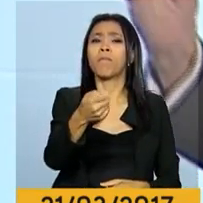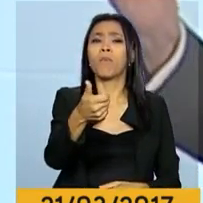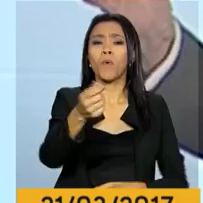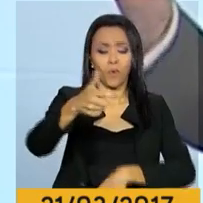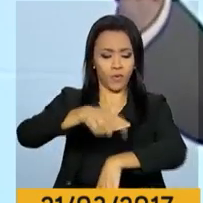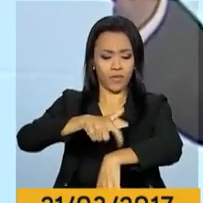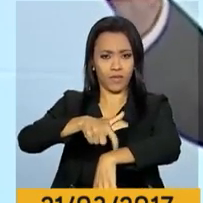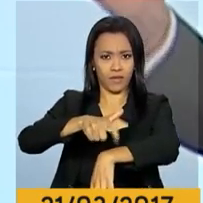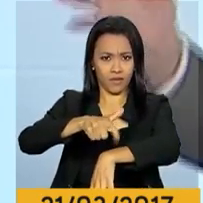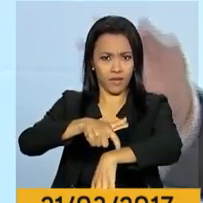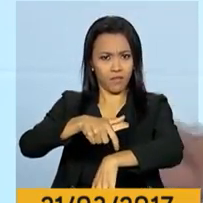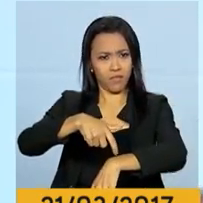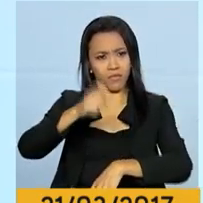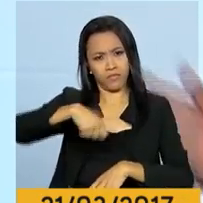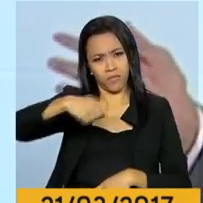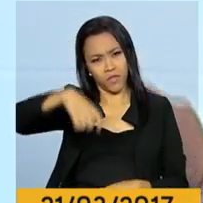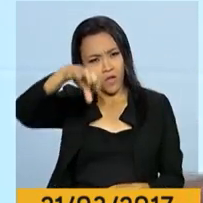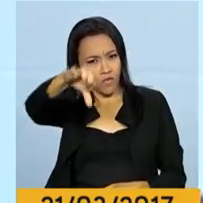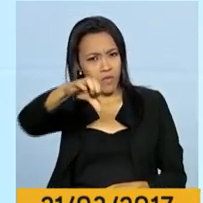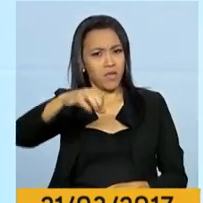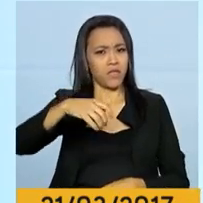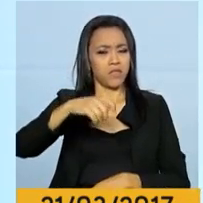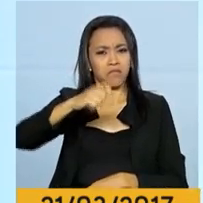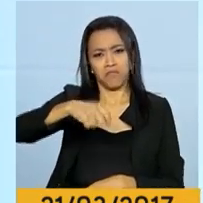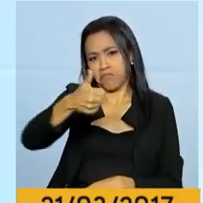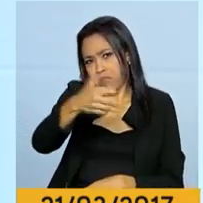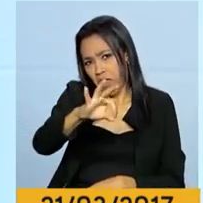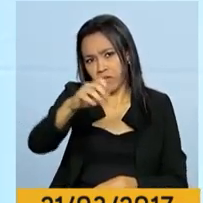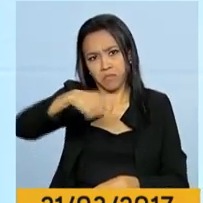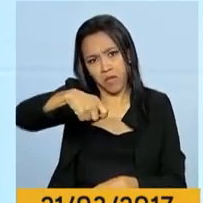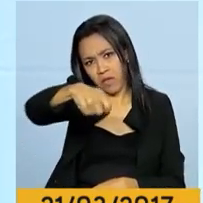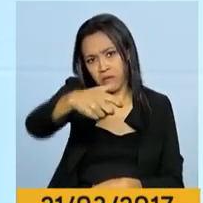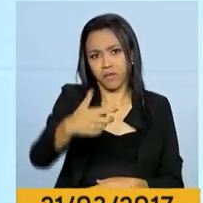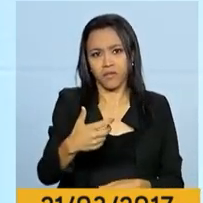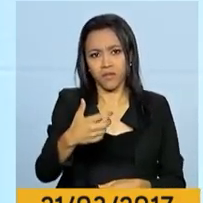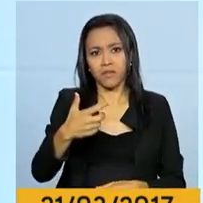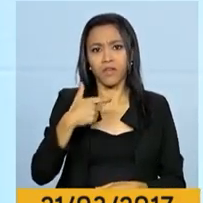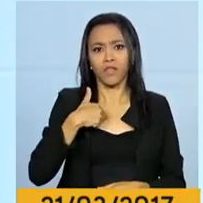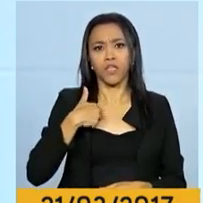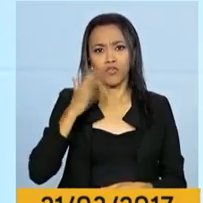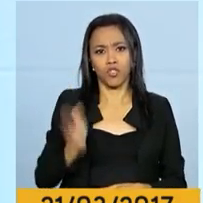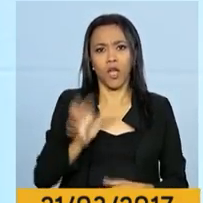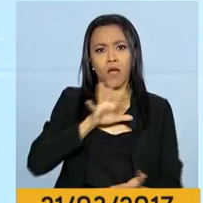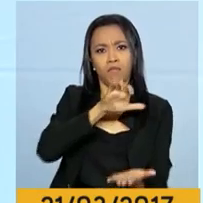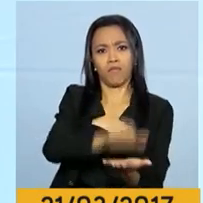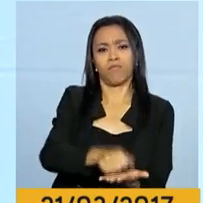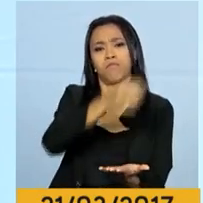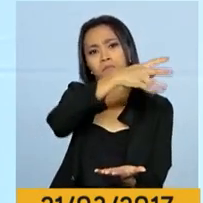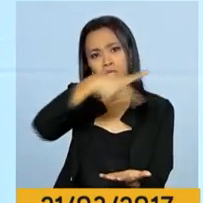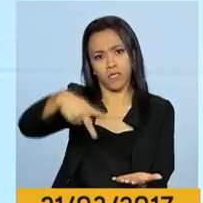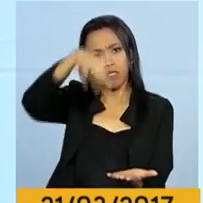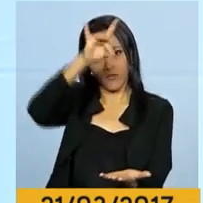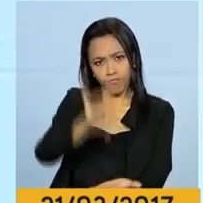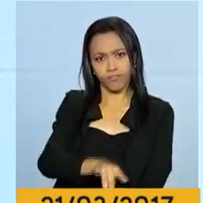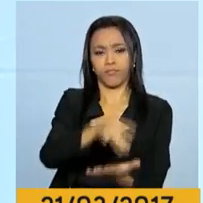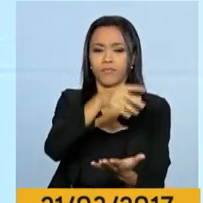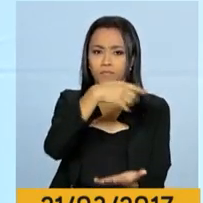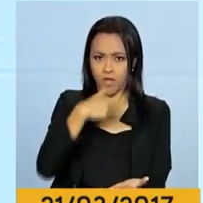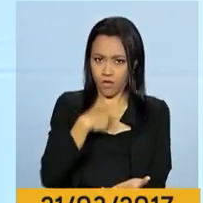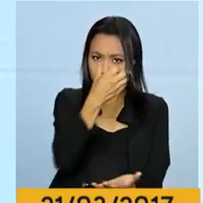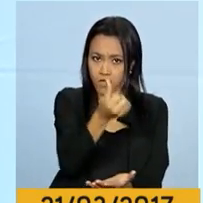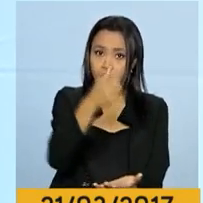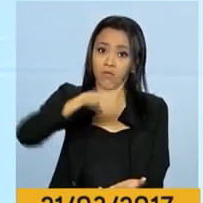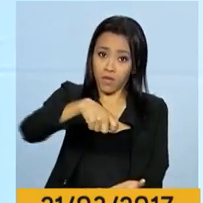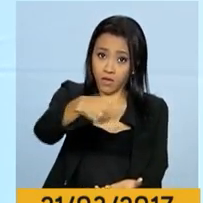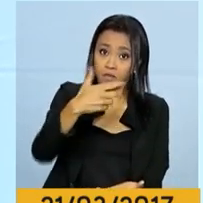em 9 meses, menos 10 meses, na verdade, efetivo eu tenho 6 meses de governo, nós